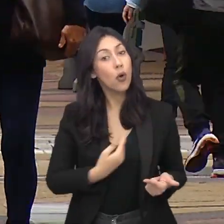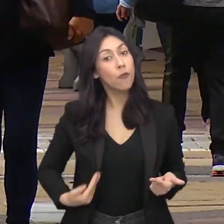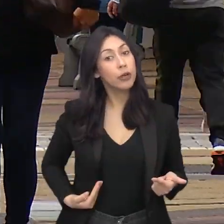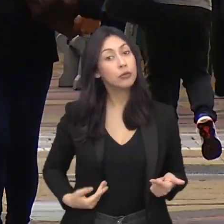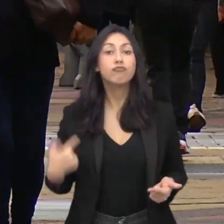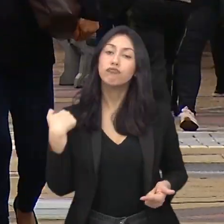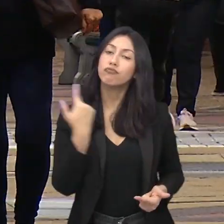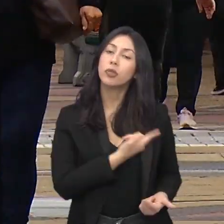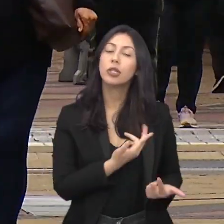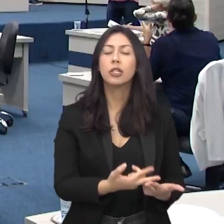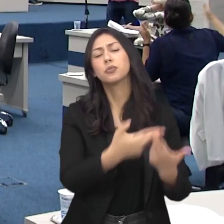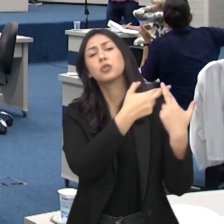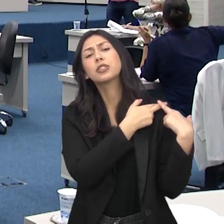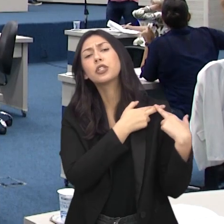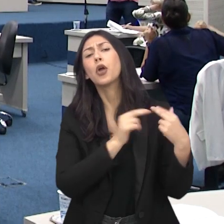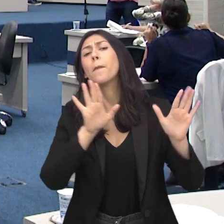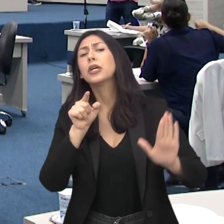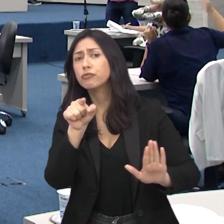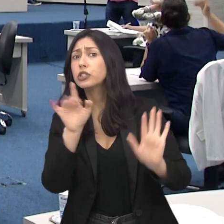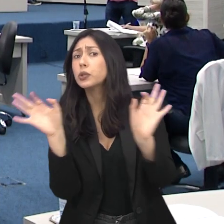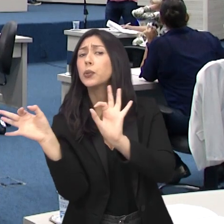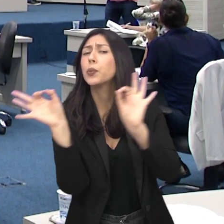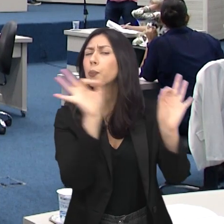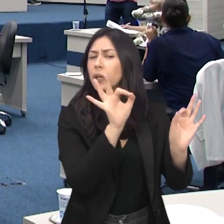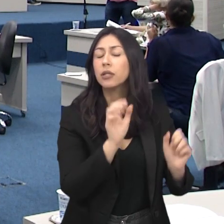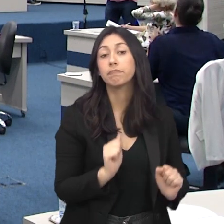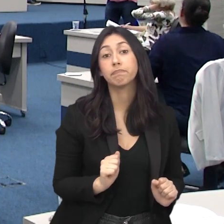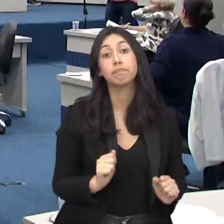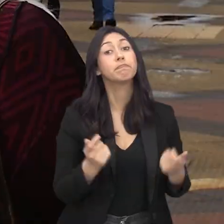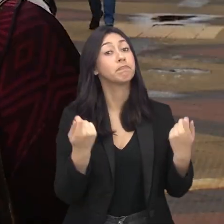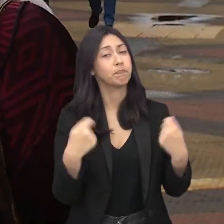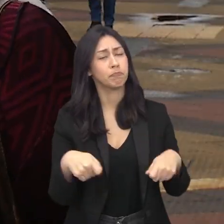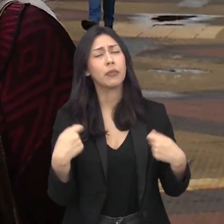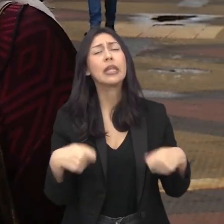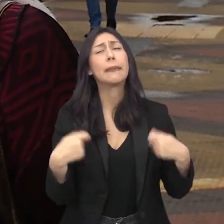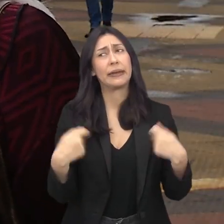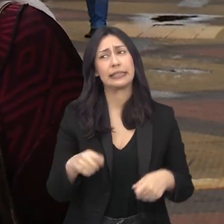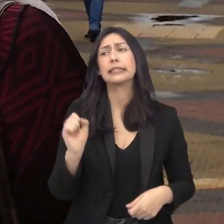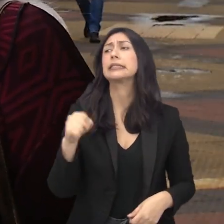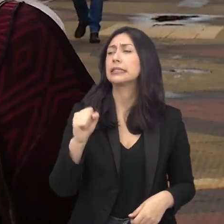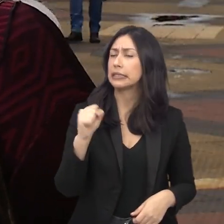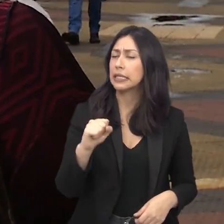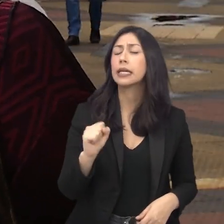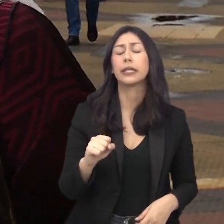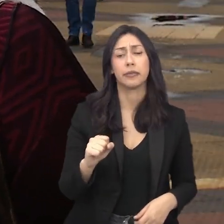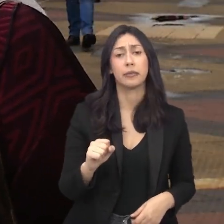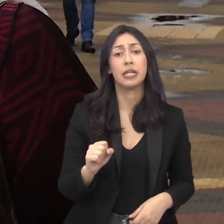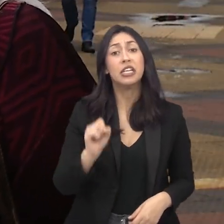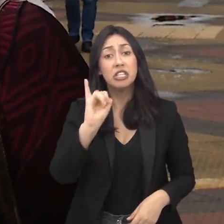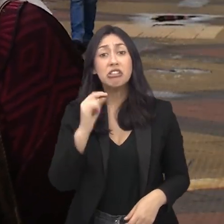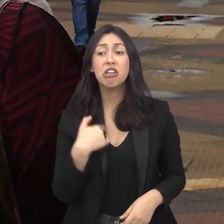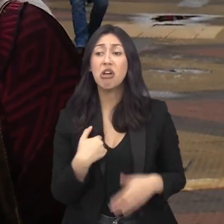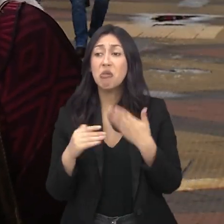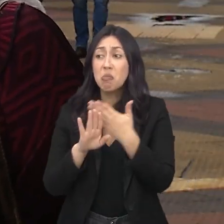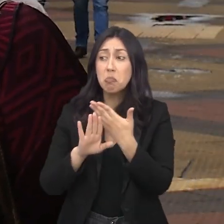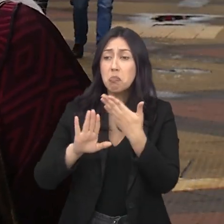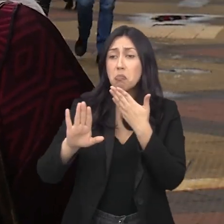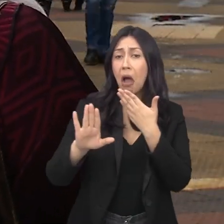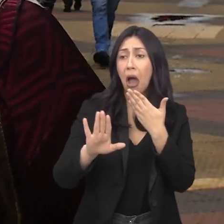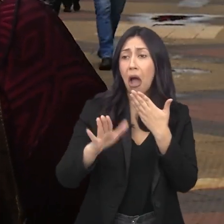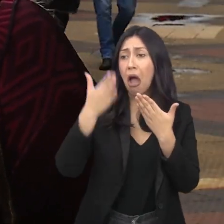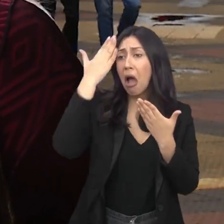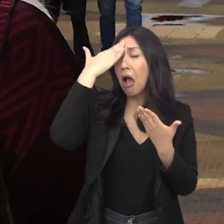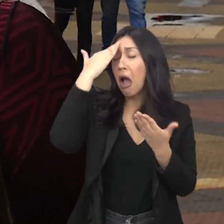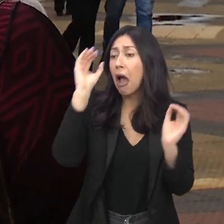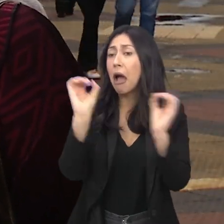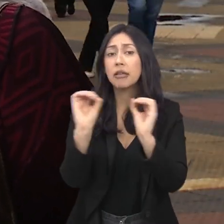papel de todos nós. Você costuma acompanhar a política? É preciso, viu, gente, se envolver. Se eu não me envolver,